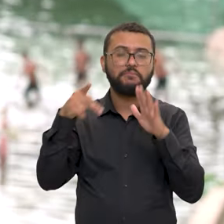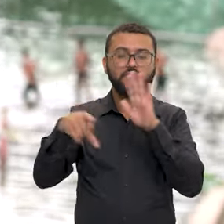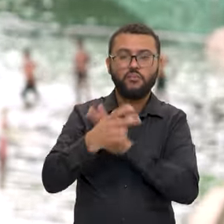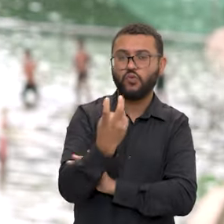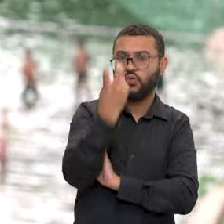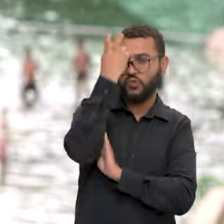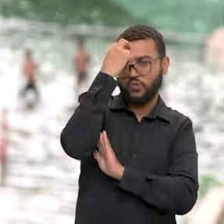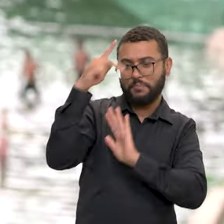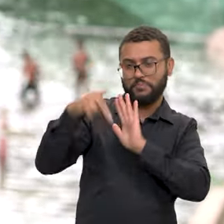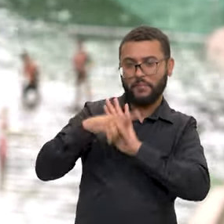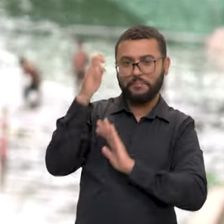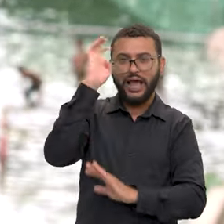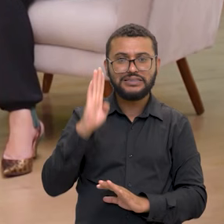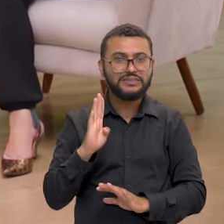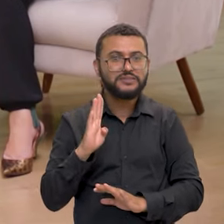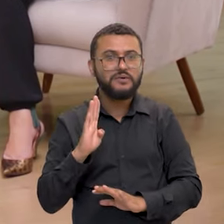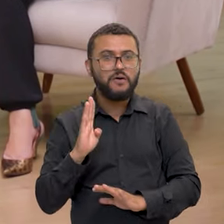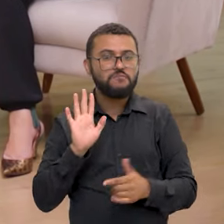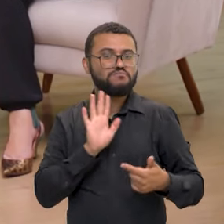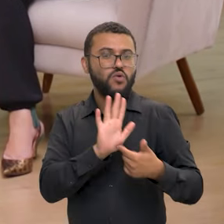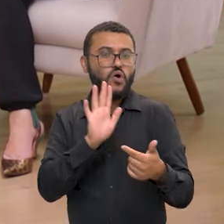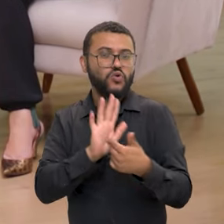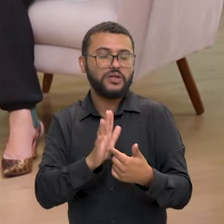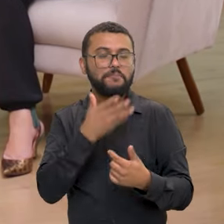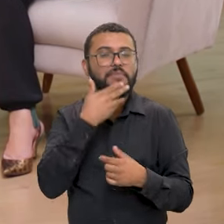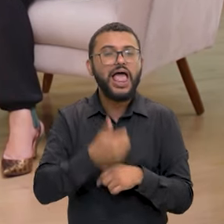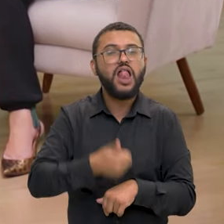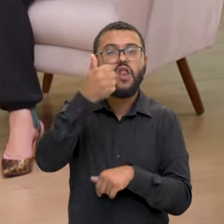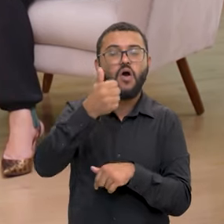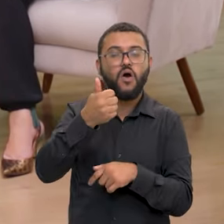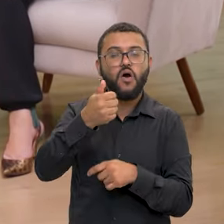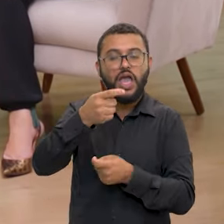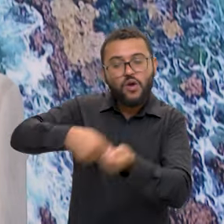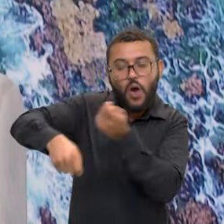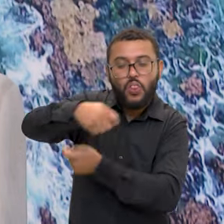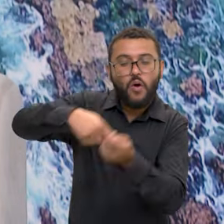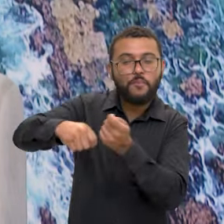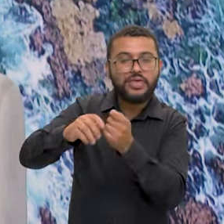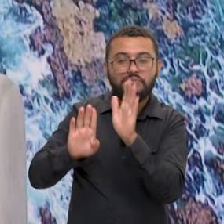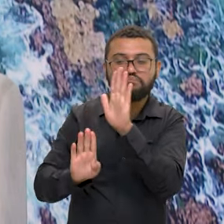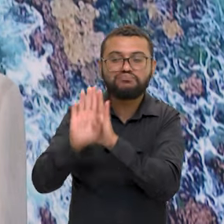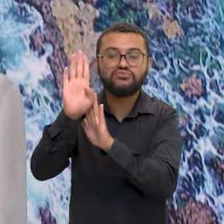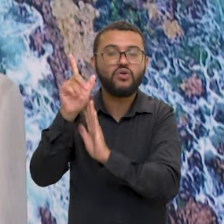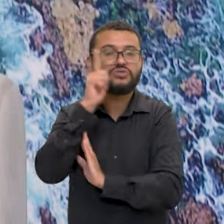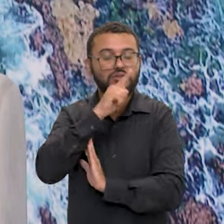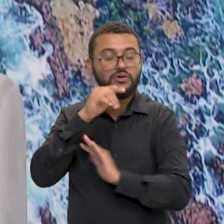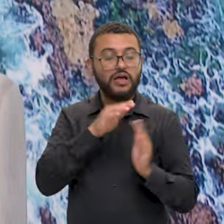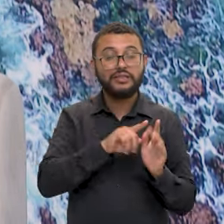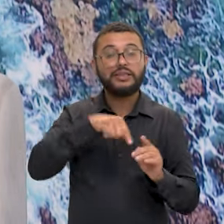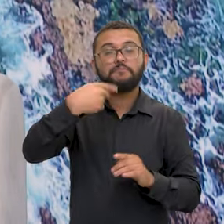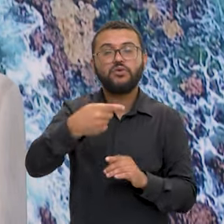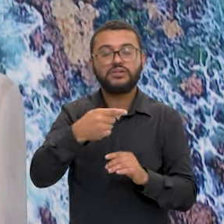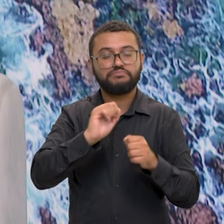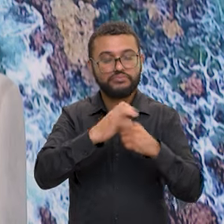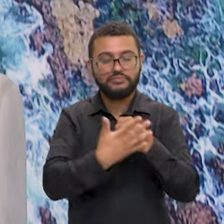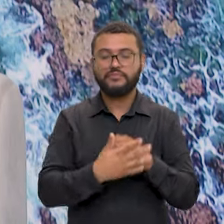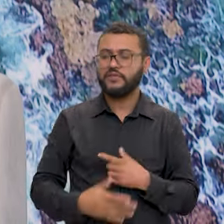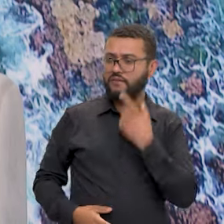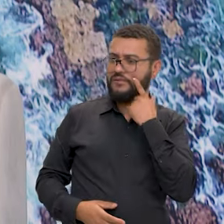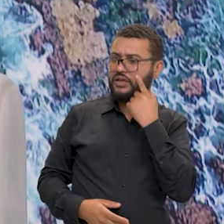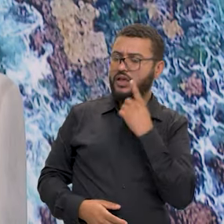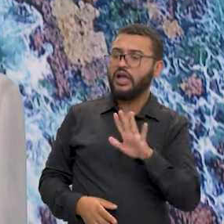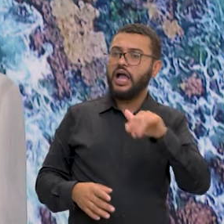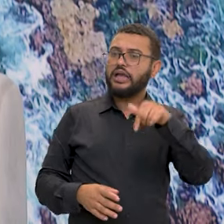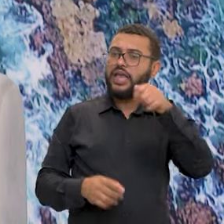econômica pós-pandemia. Os números são muito relevantes para a economia brasileira, né? Porque a primeira coisa que eu destaco é que a gente precisa